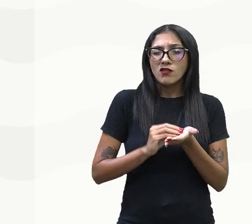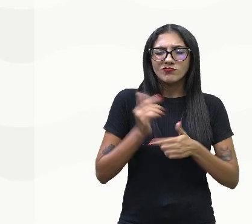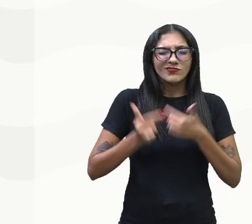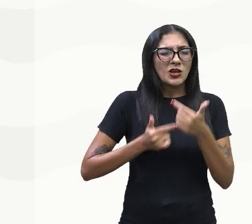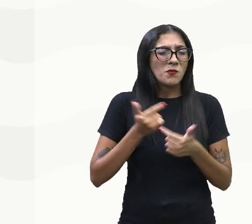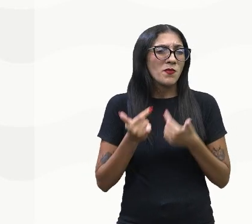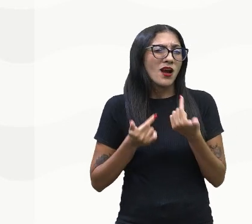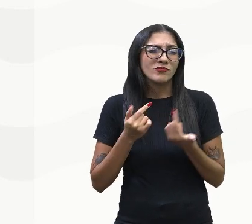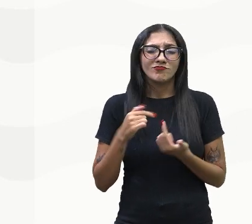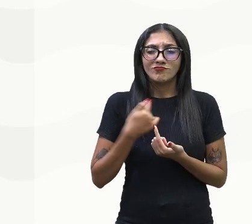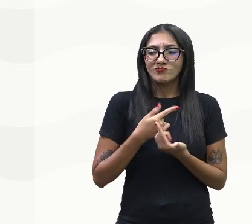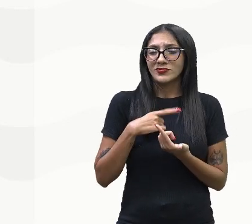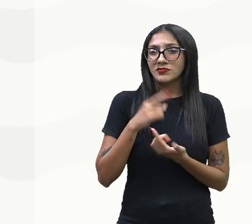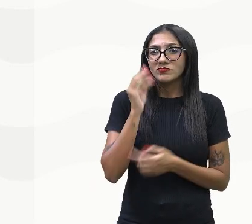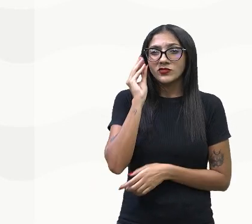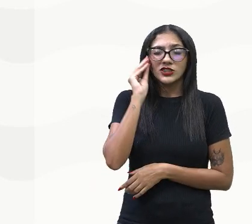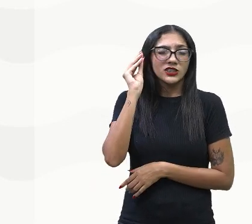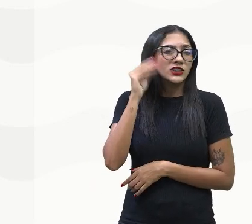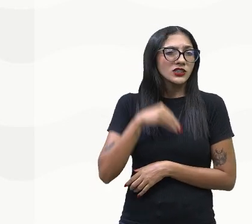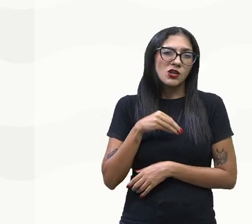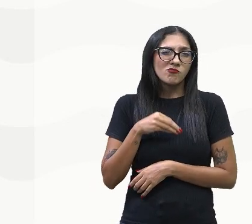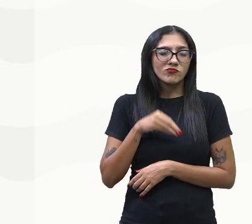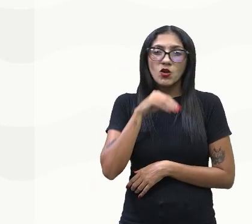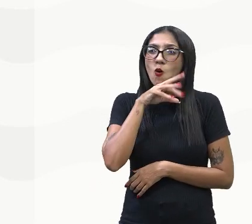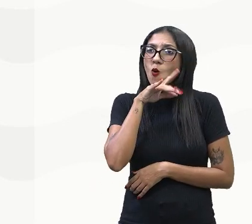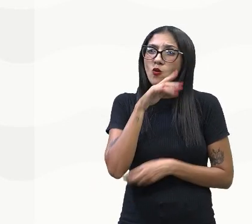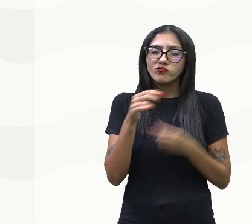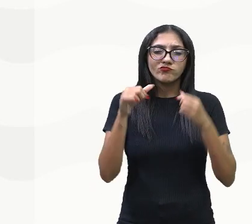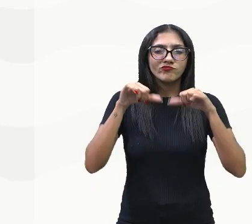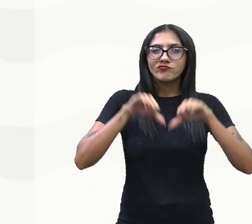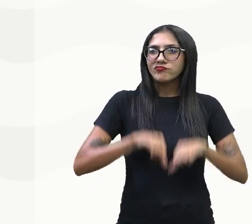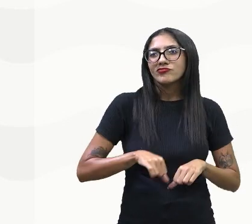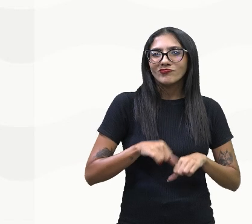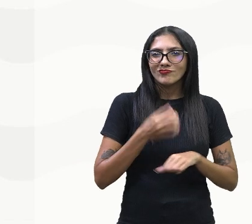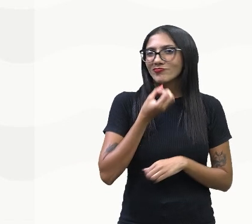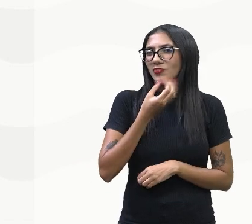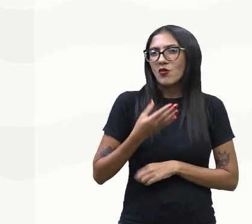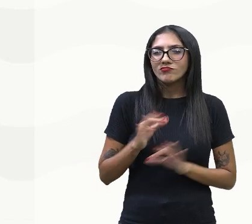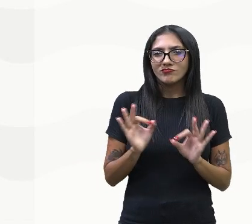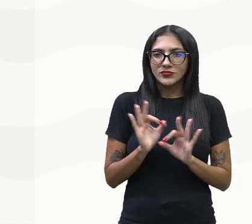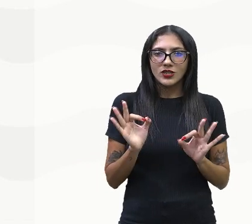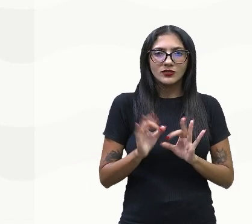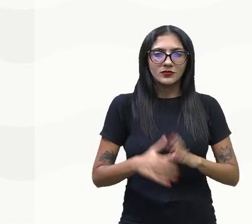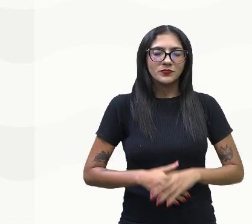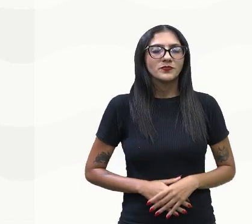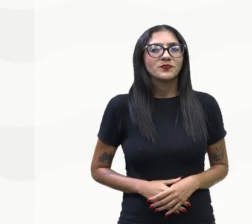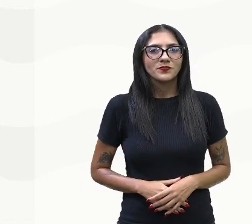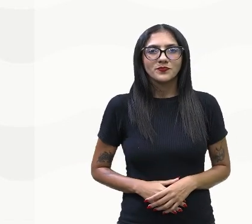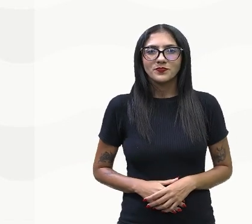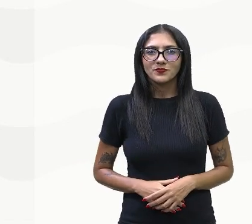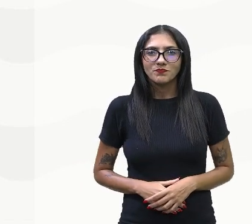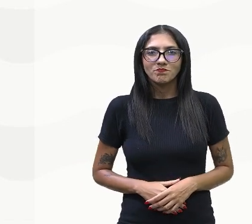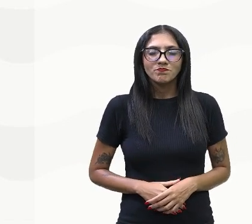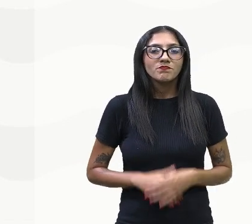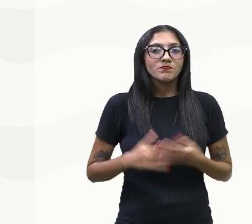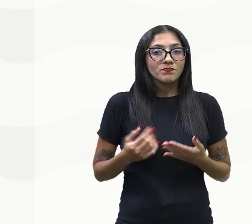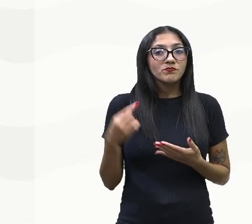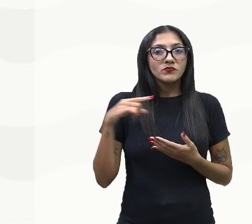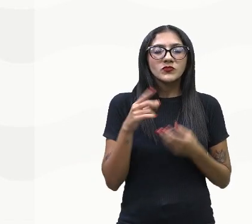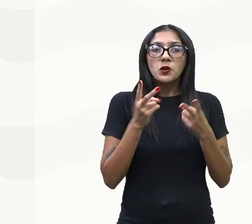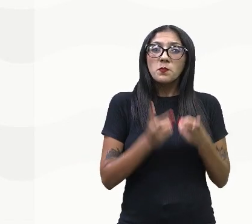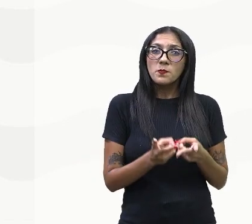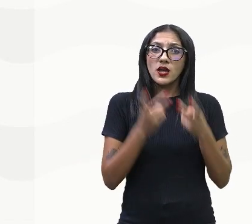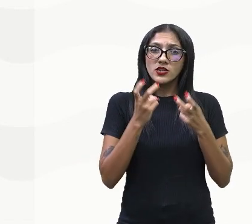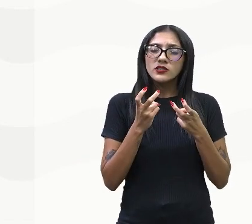trabalho começa a despencar, a não ter um bom rendimento no trabalho. Vocês percebem como a poluição